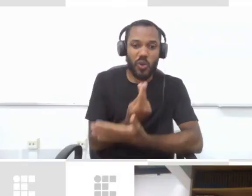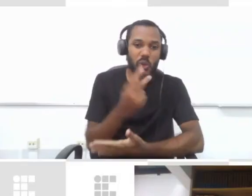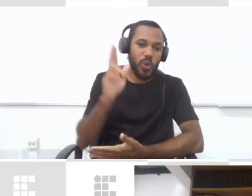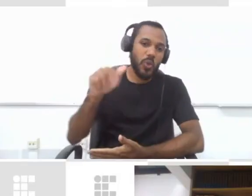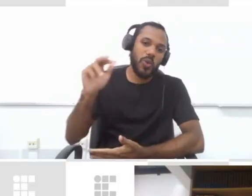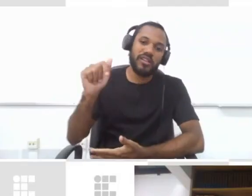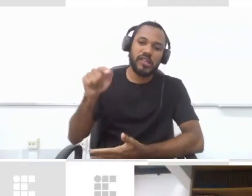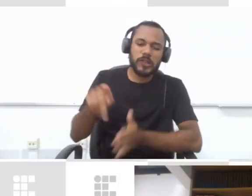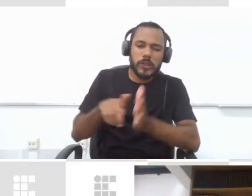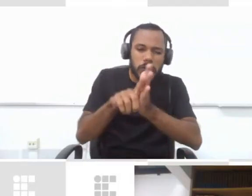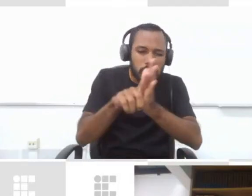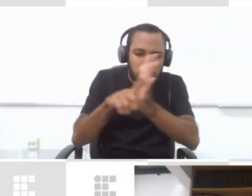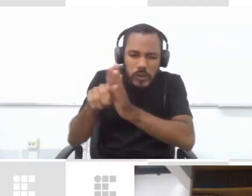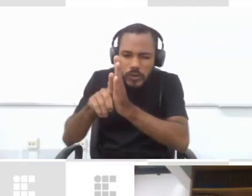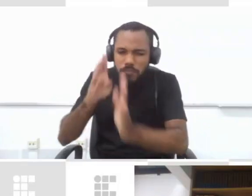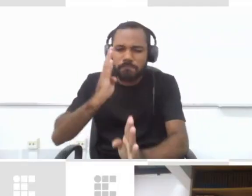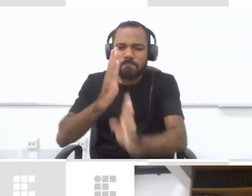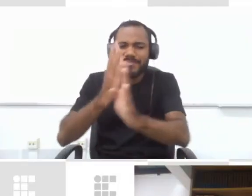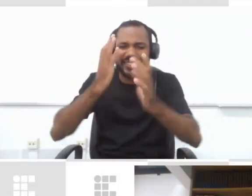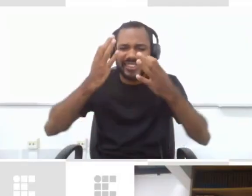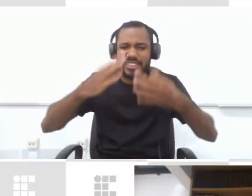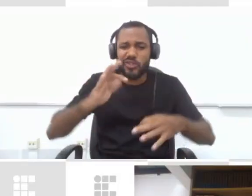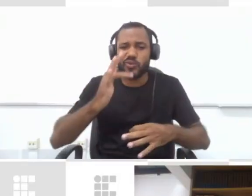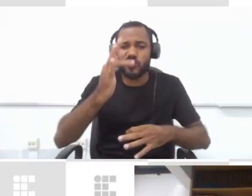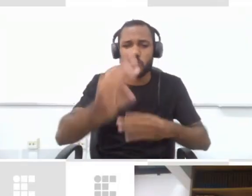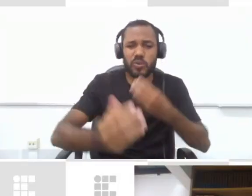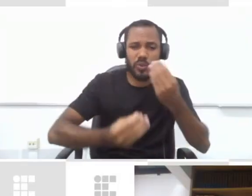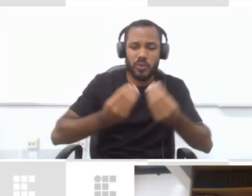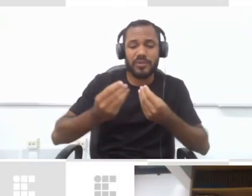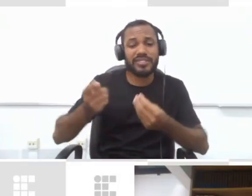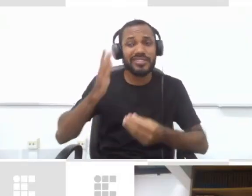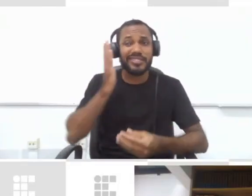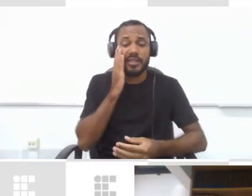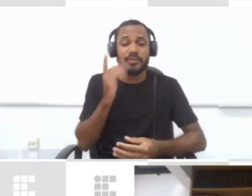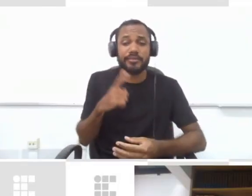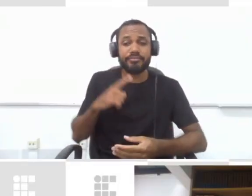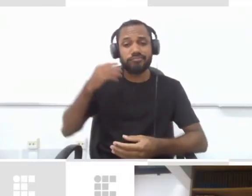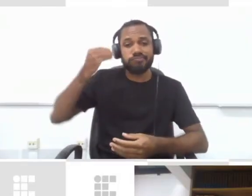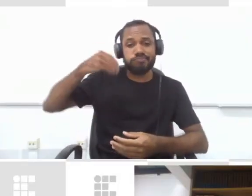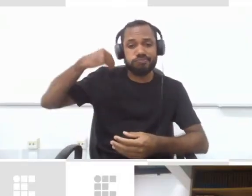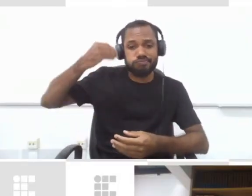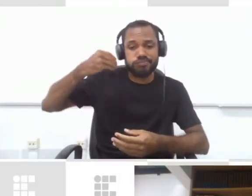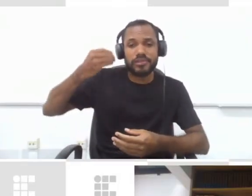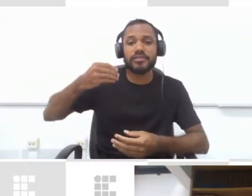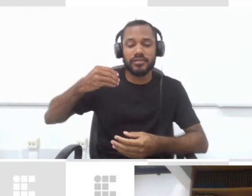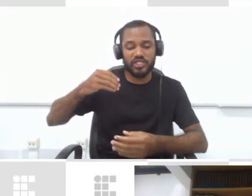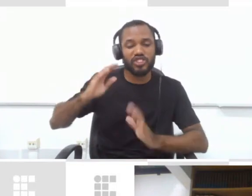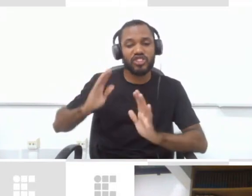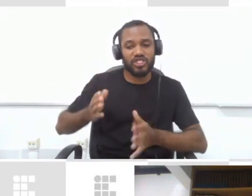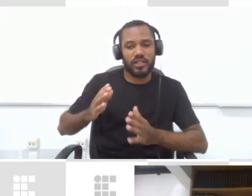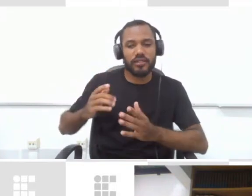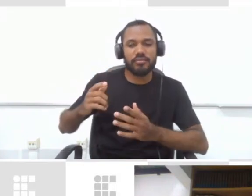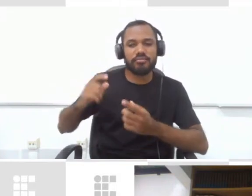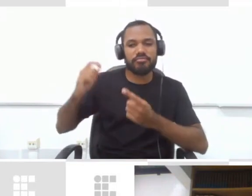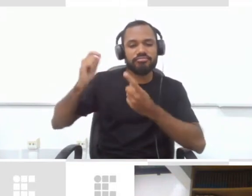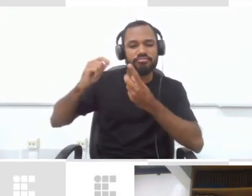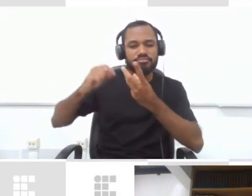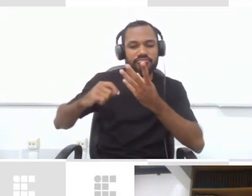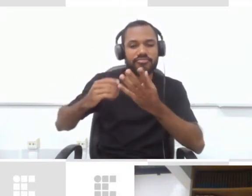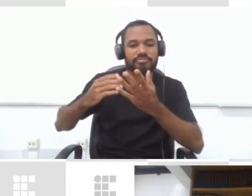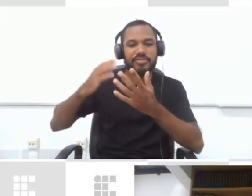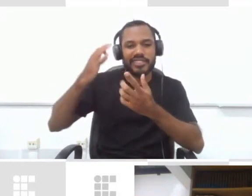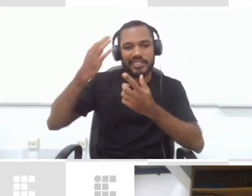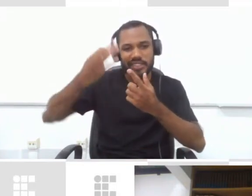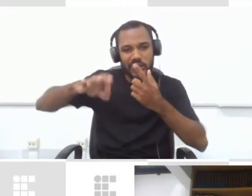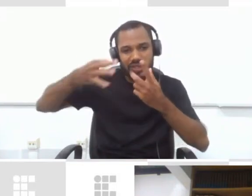eles são realmente, tem uma autoridade que é dada pela experiência e pelo acervo de acertos que eles já fizeram até agora,